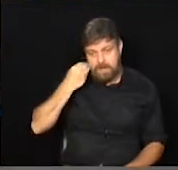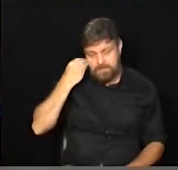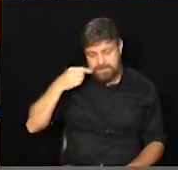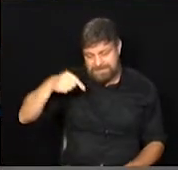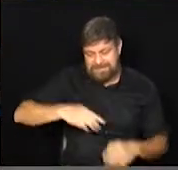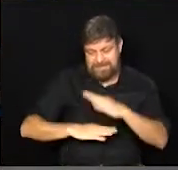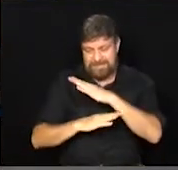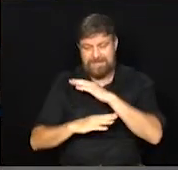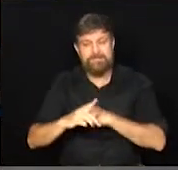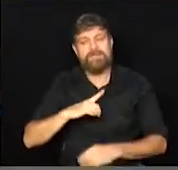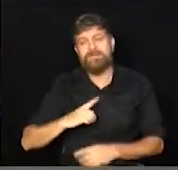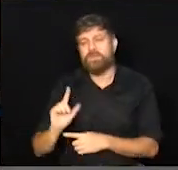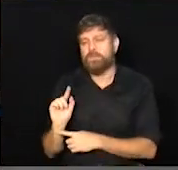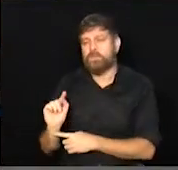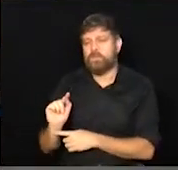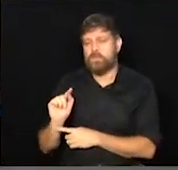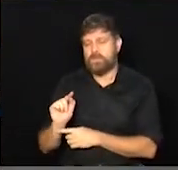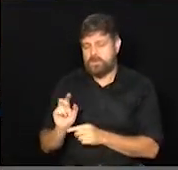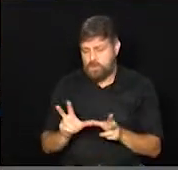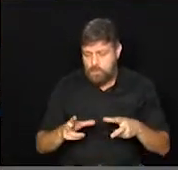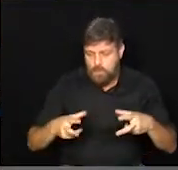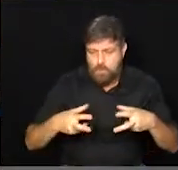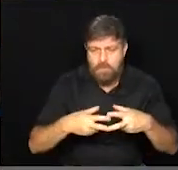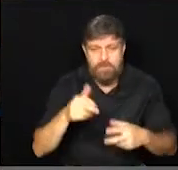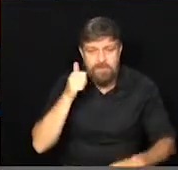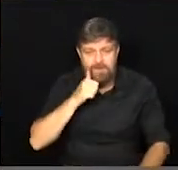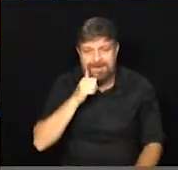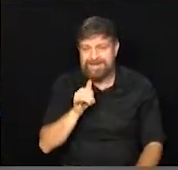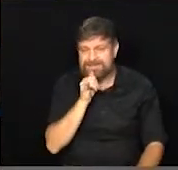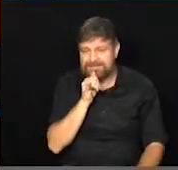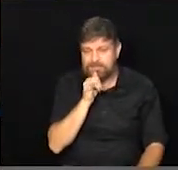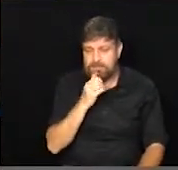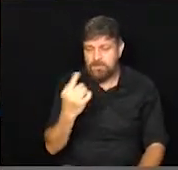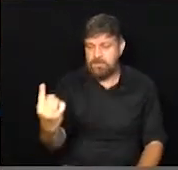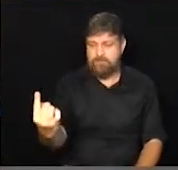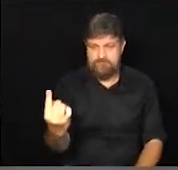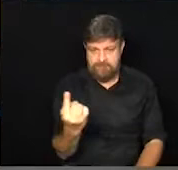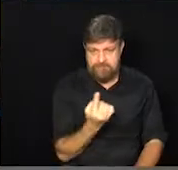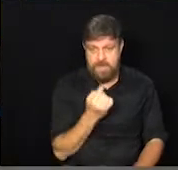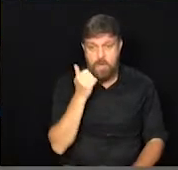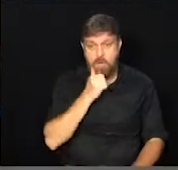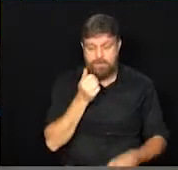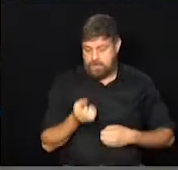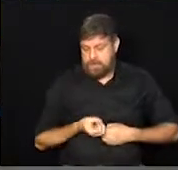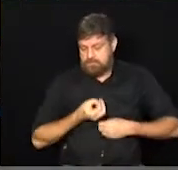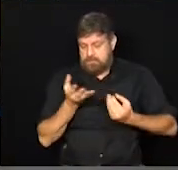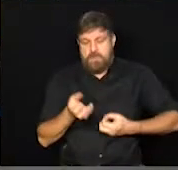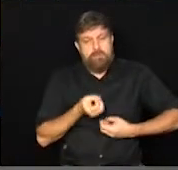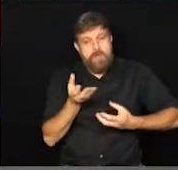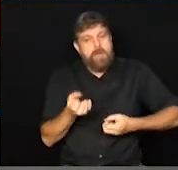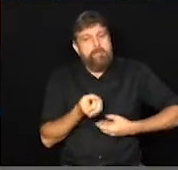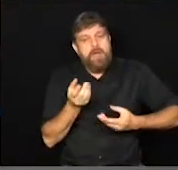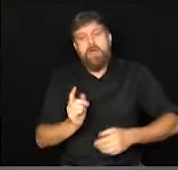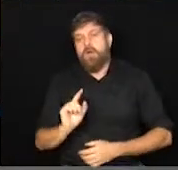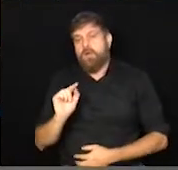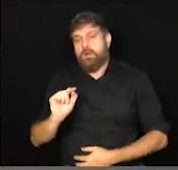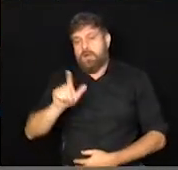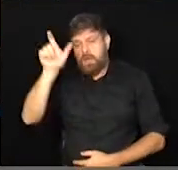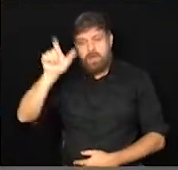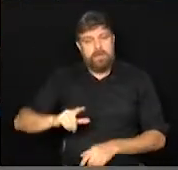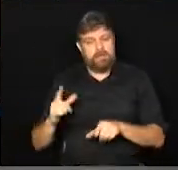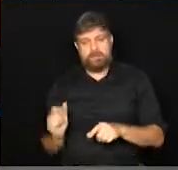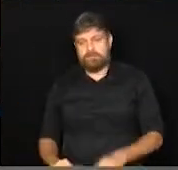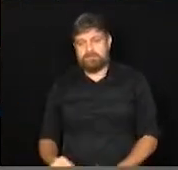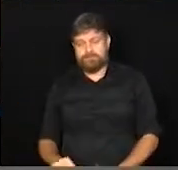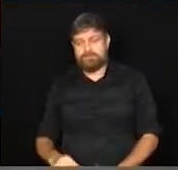Câmara, aqui na Comissão da Mulher, quando uma mulher fez o relato de que ela havia fugido de